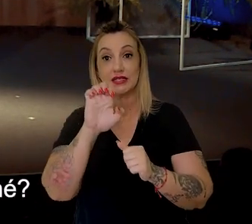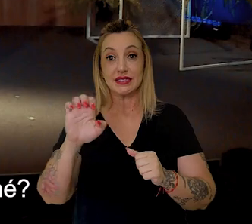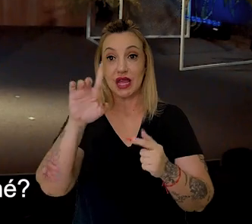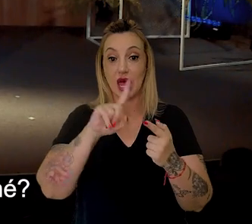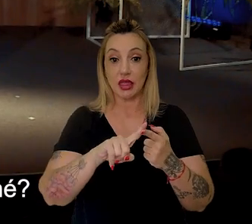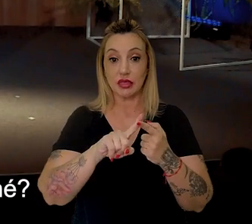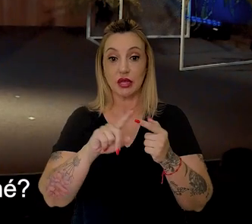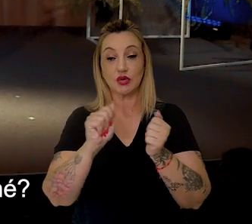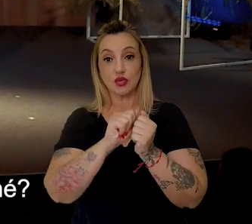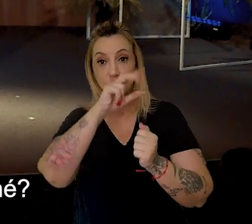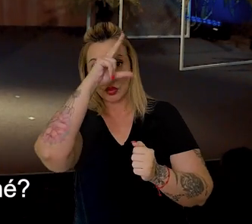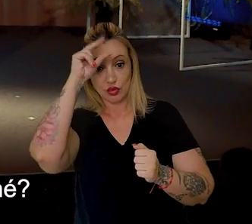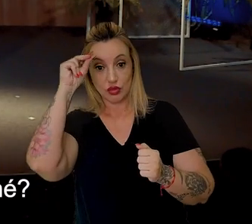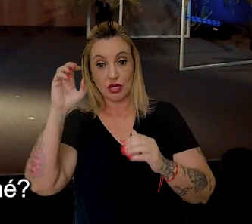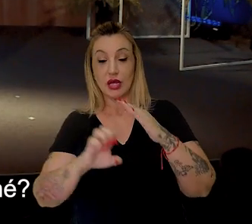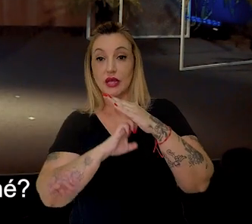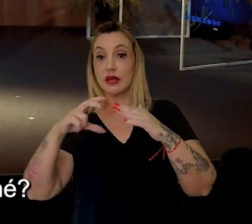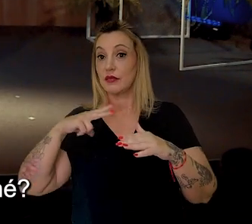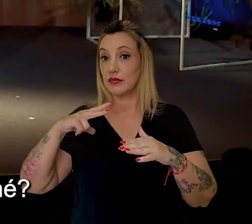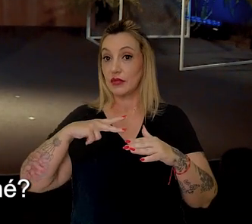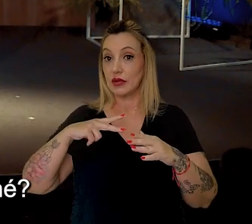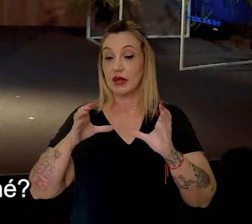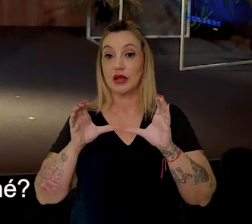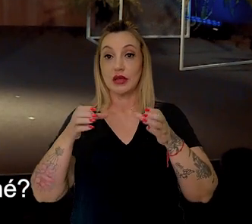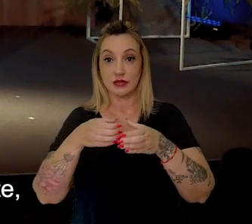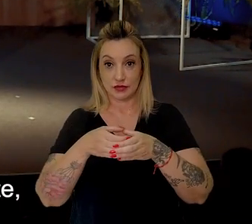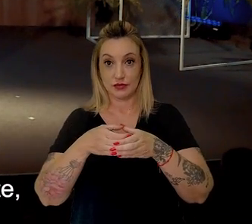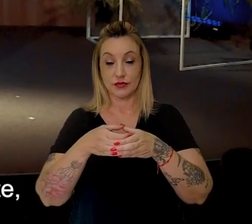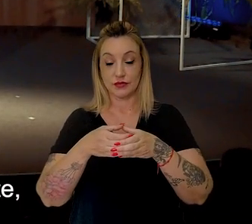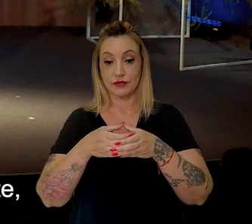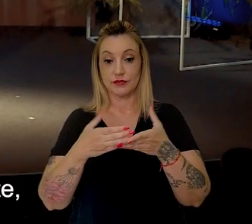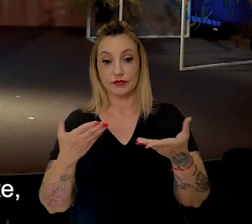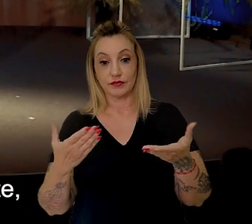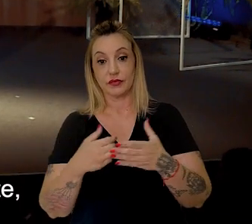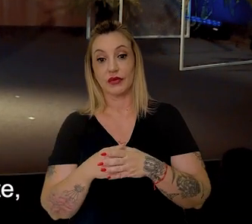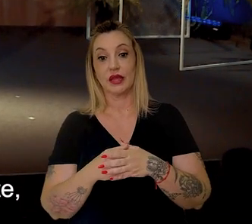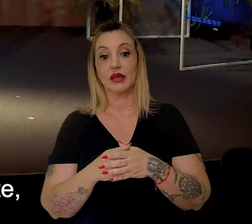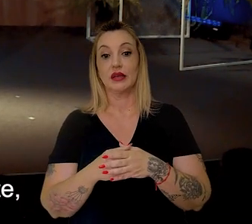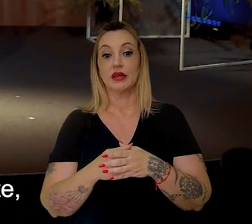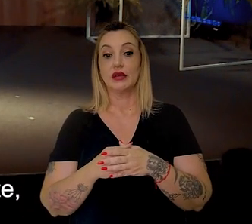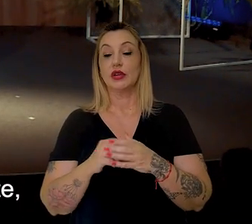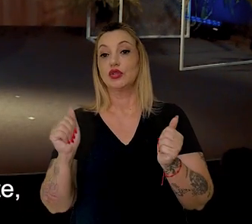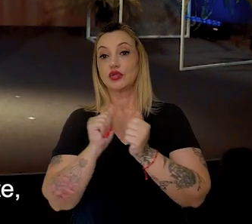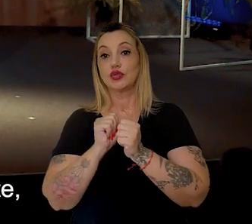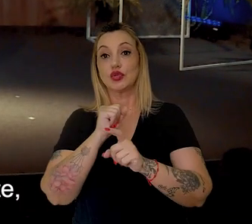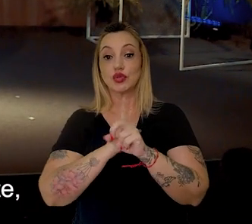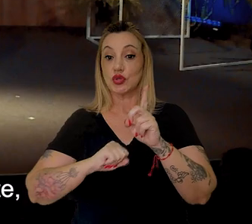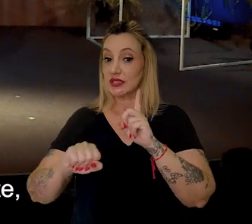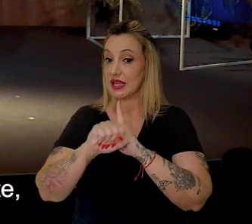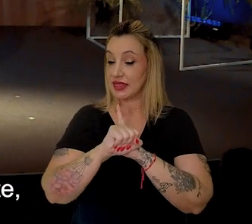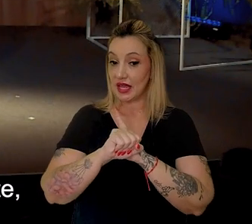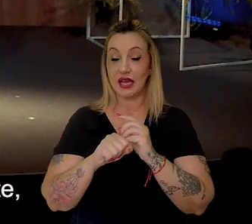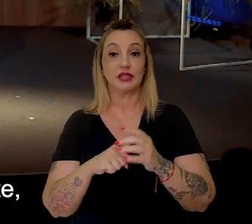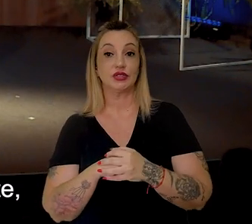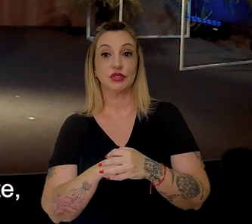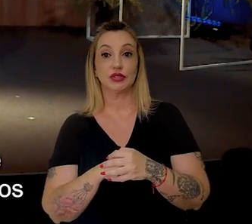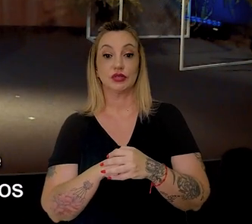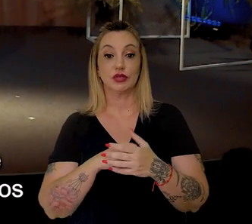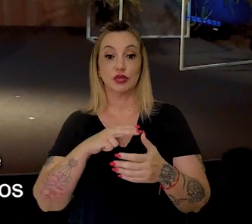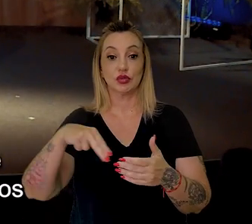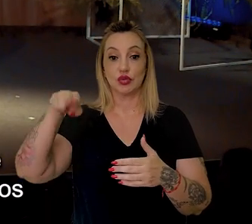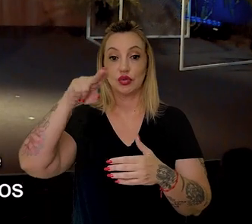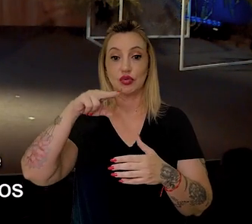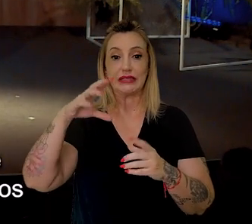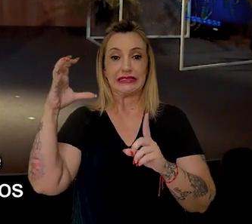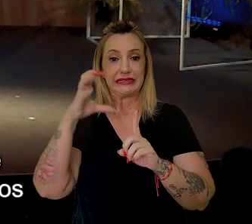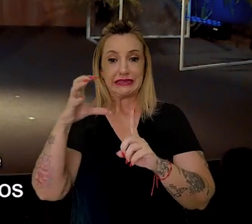com o Municipal com as empresas privadas com o setor né o setor eh privado junto com a sociedade civil no norte